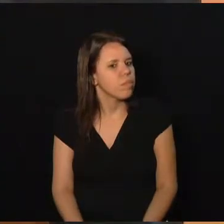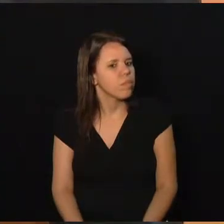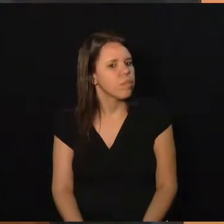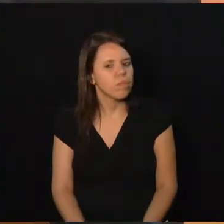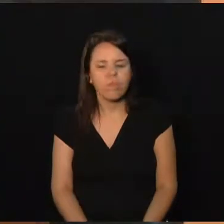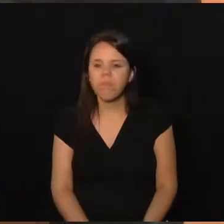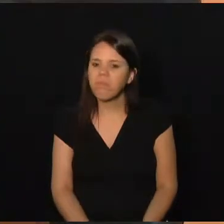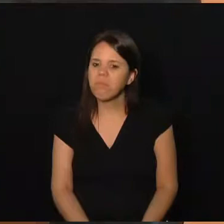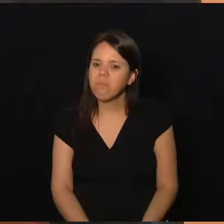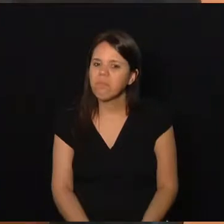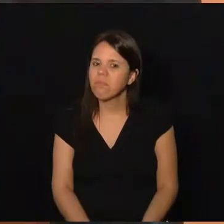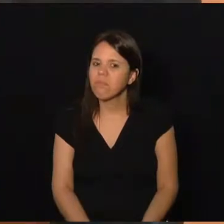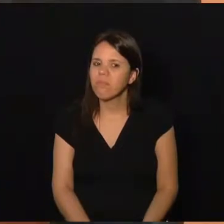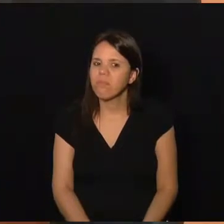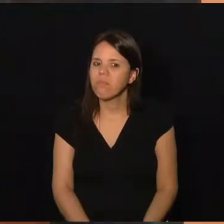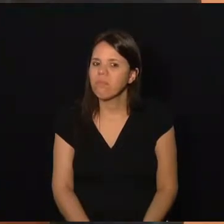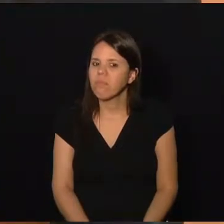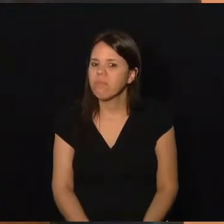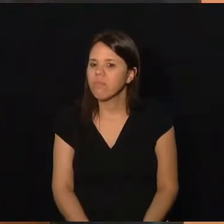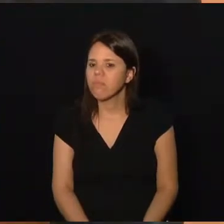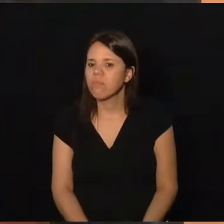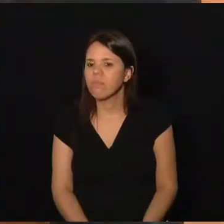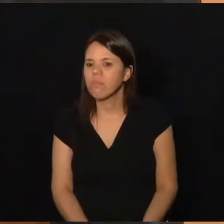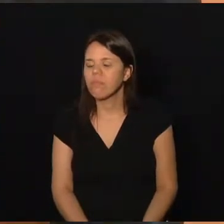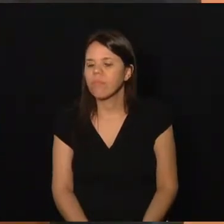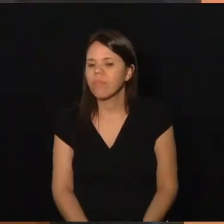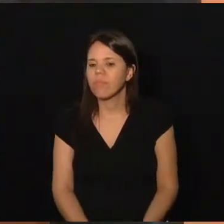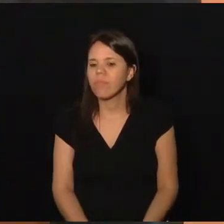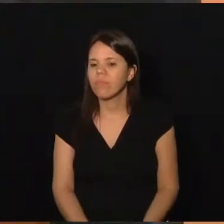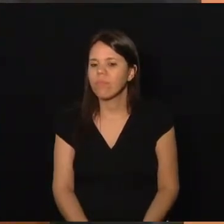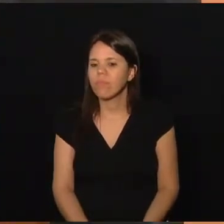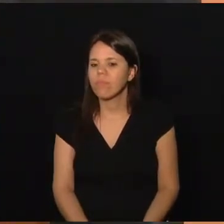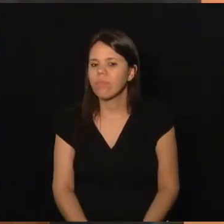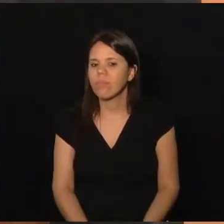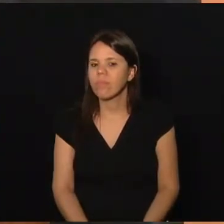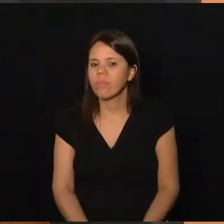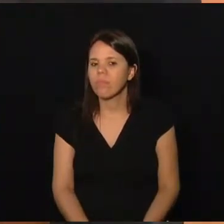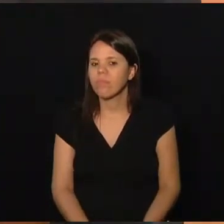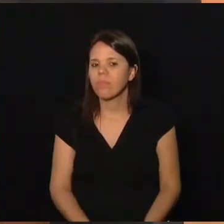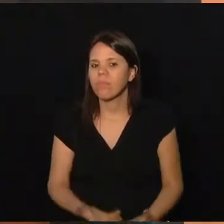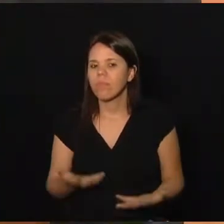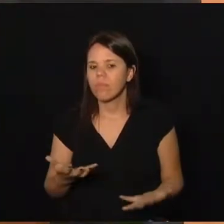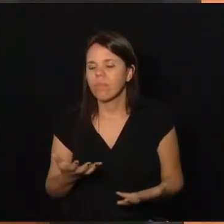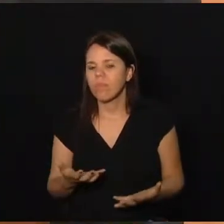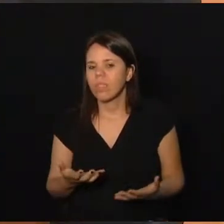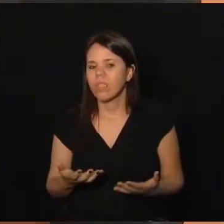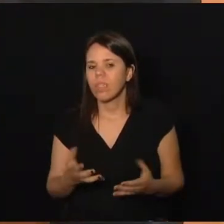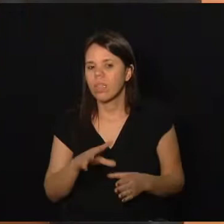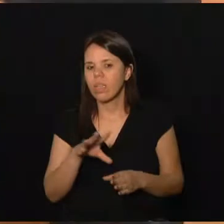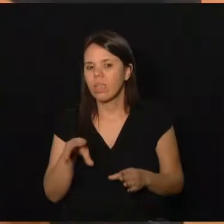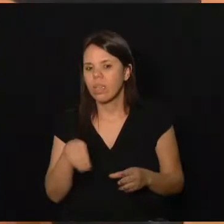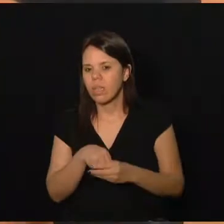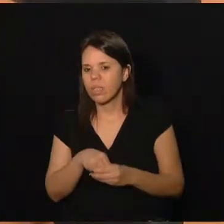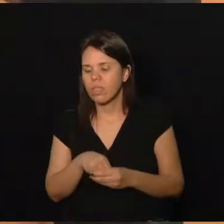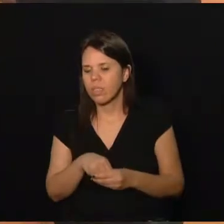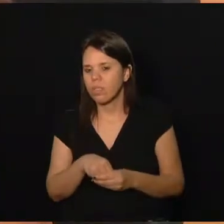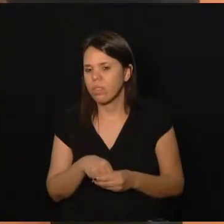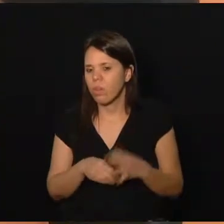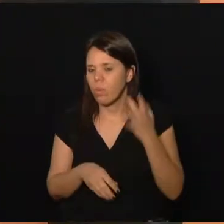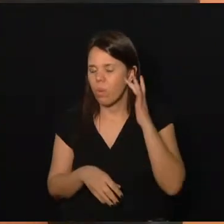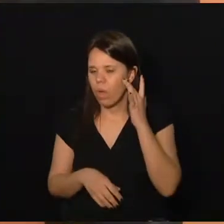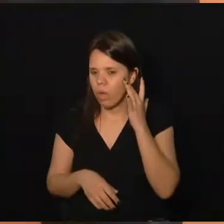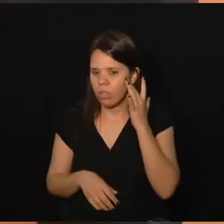É que não entrou, não. Não, deixa só terminar. Eu só queria acrescentar que eu acho que não é